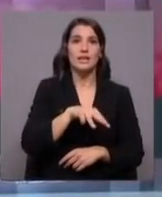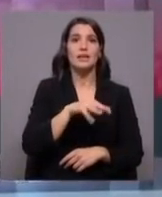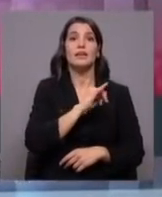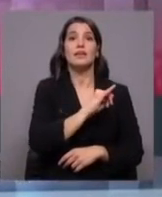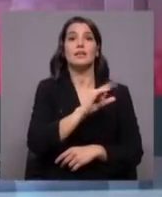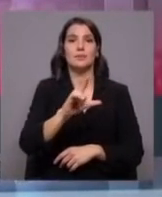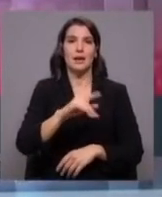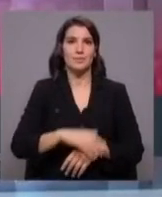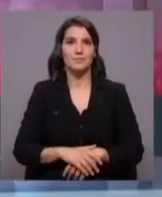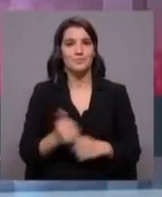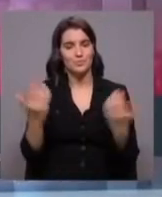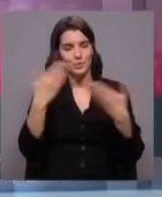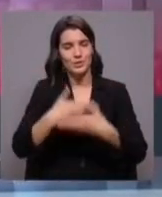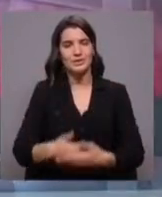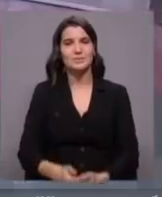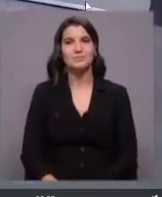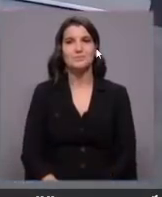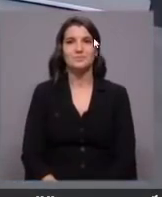Iniciativa Liberal.